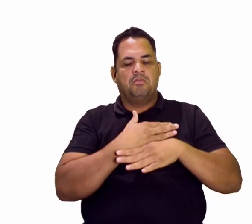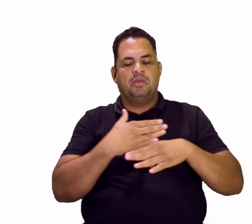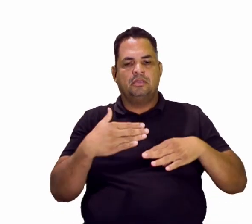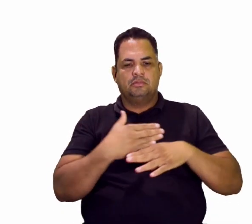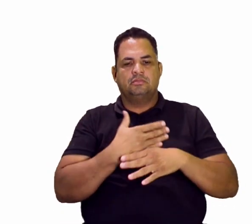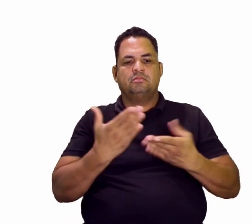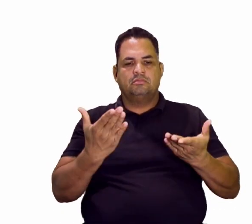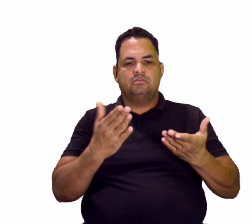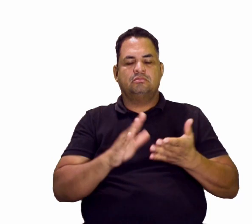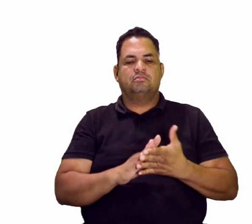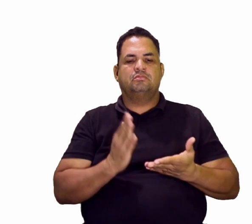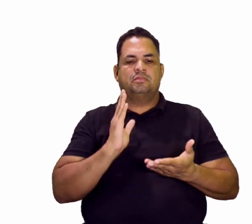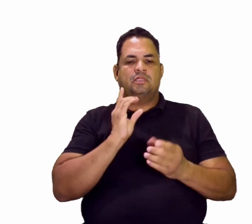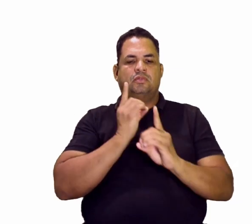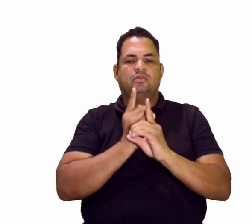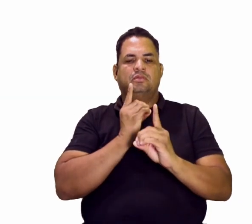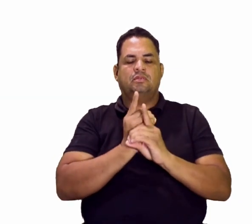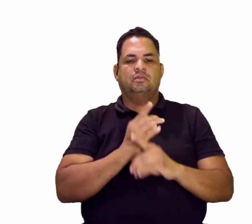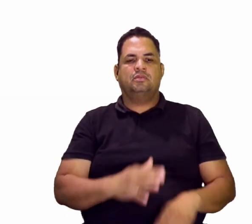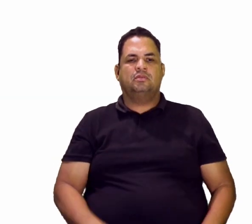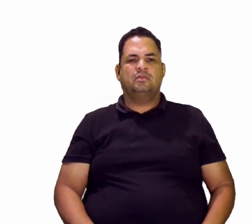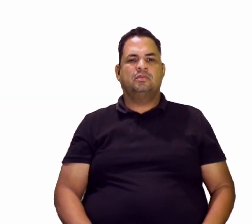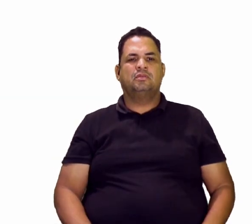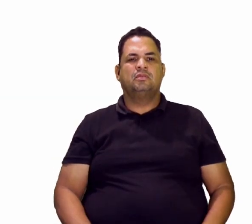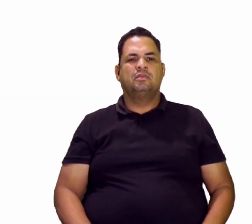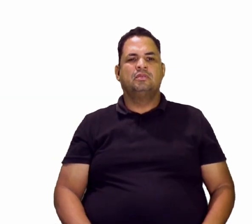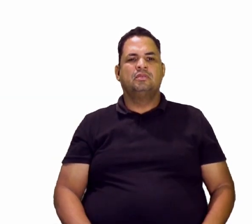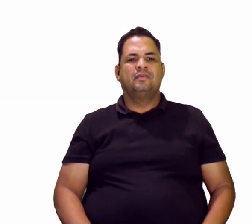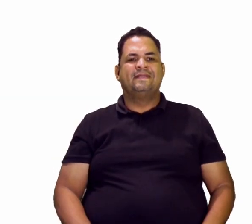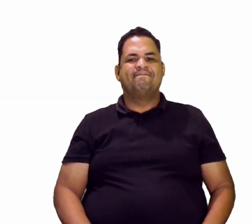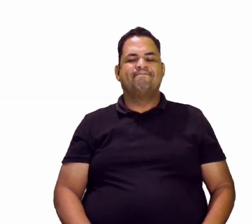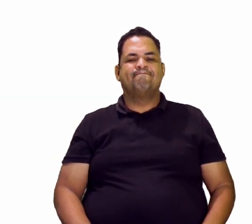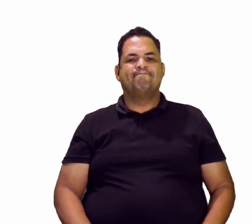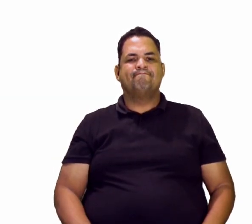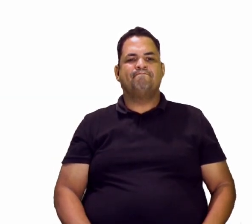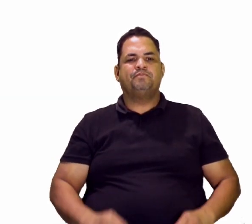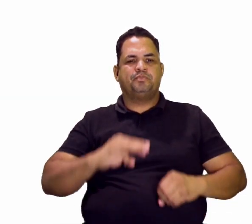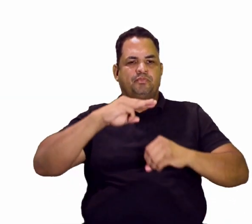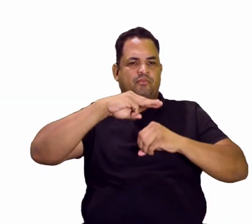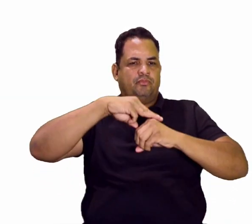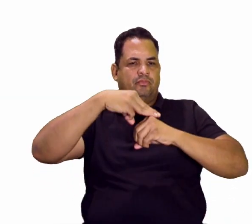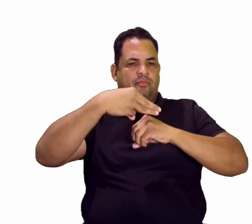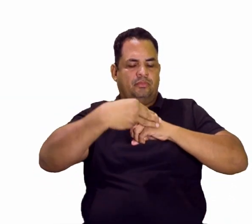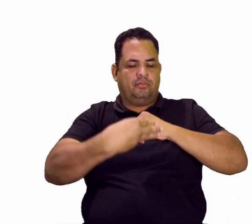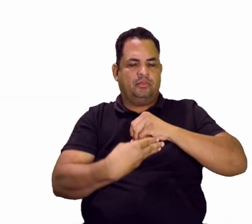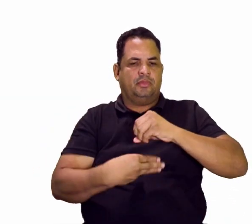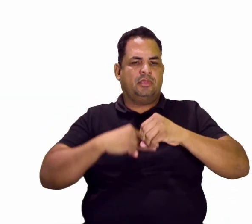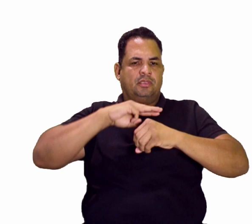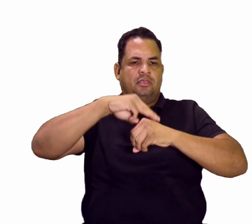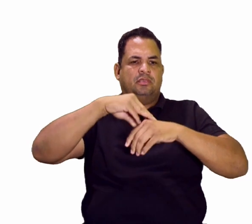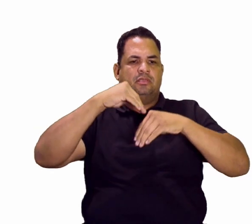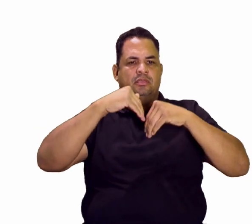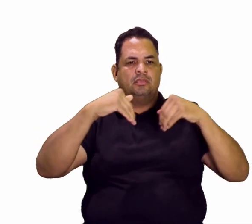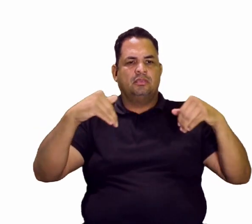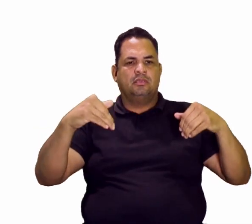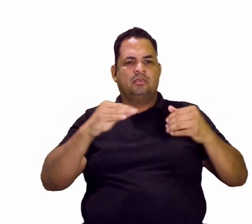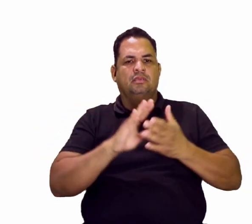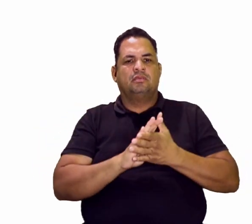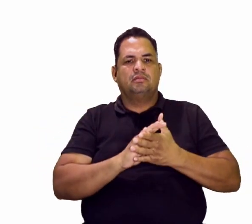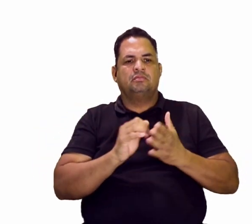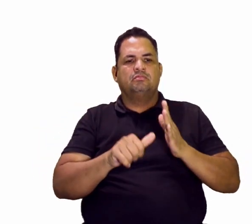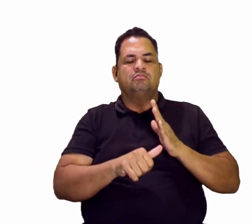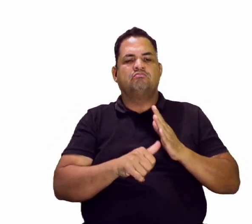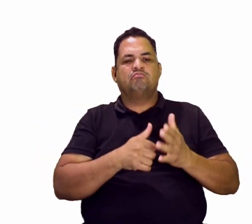na cidade mesmo, a gente vai encontrá-los. O vírus Zika foi isolado pela primeira vez em